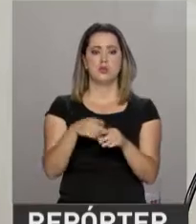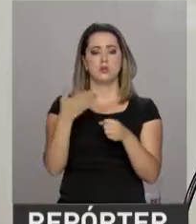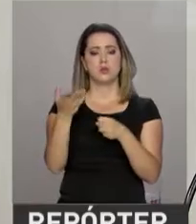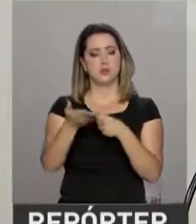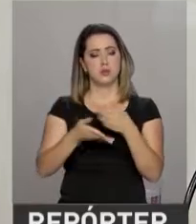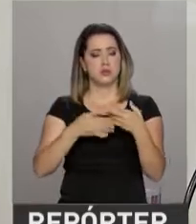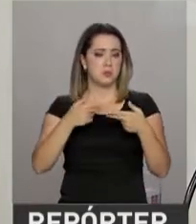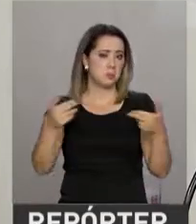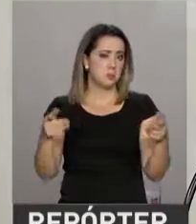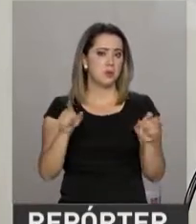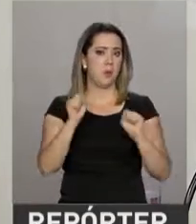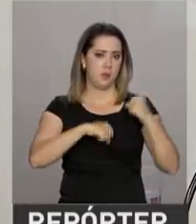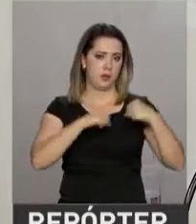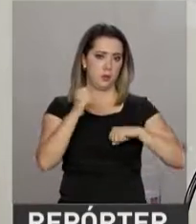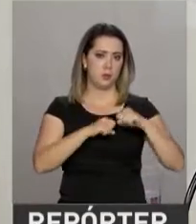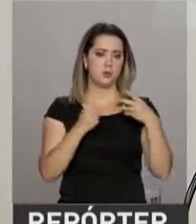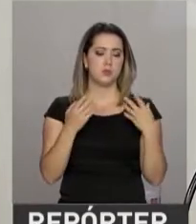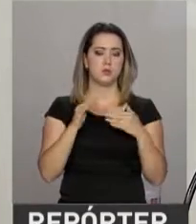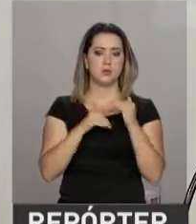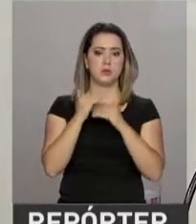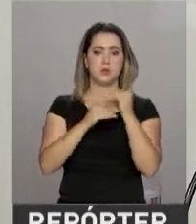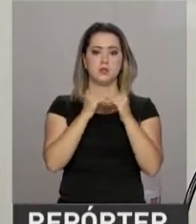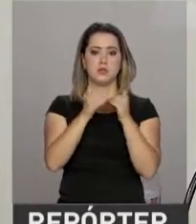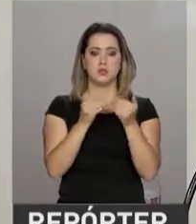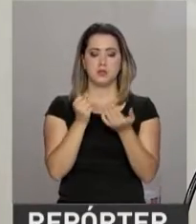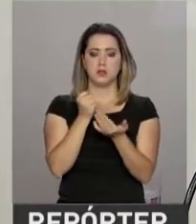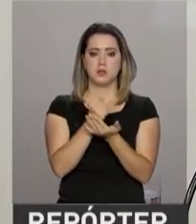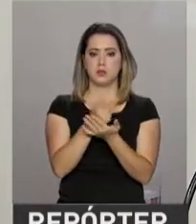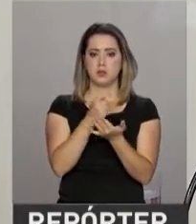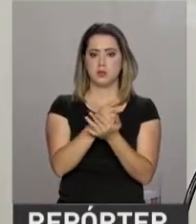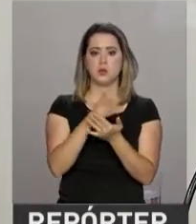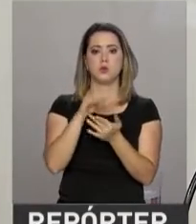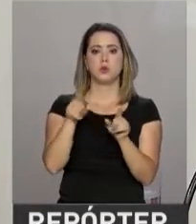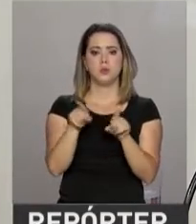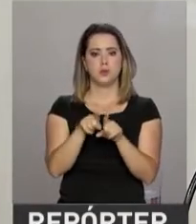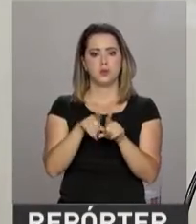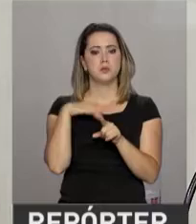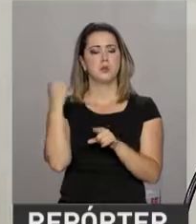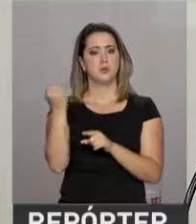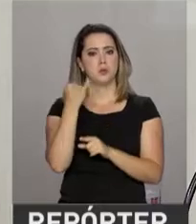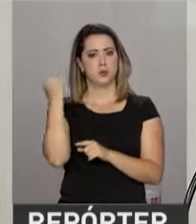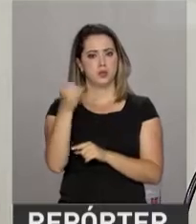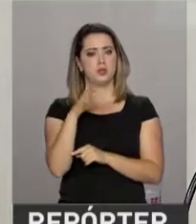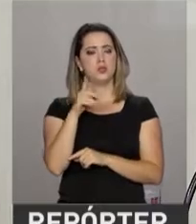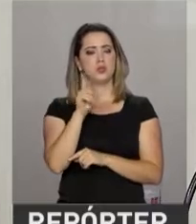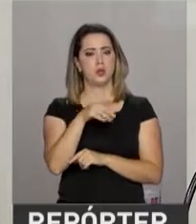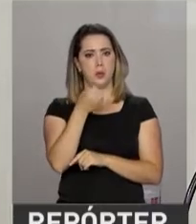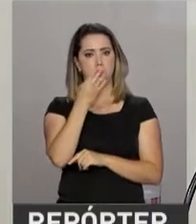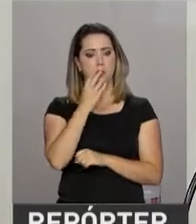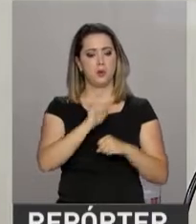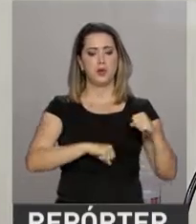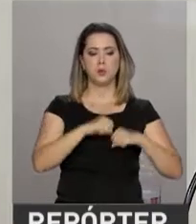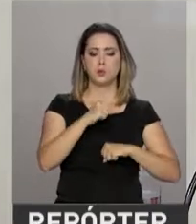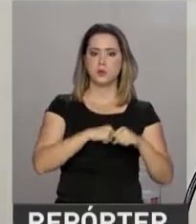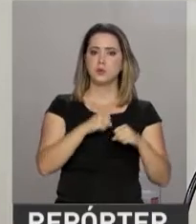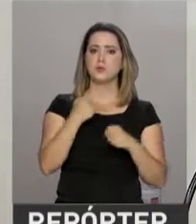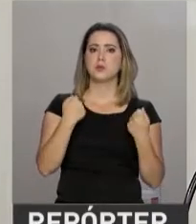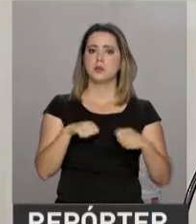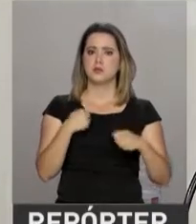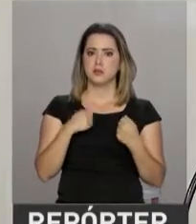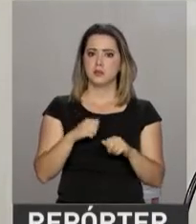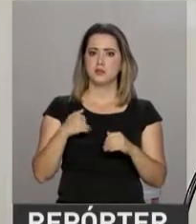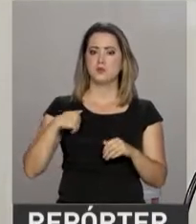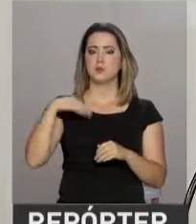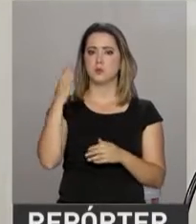intermediários, são insumos para a indústria. Então, crescendo a importação de bens intermediários é um bom sinal que a indústria está demandando e